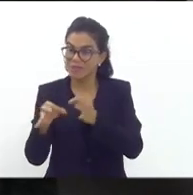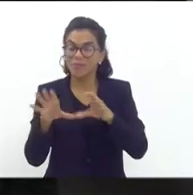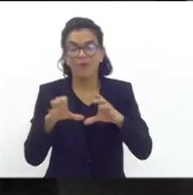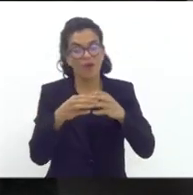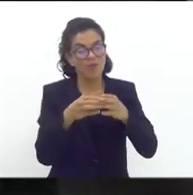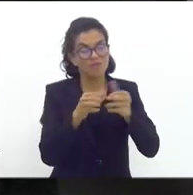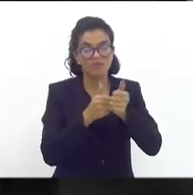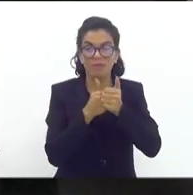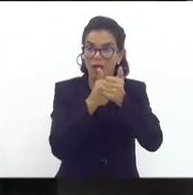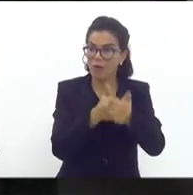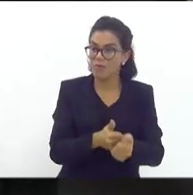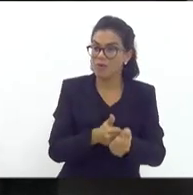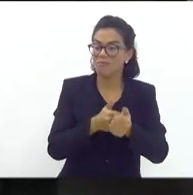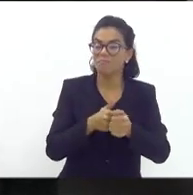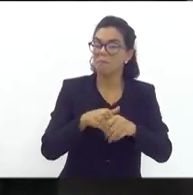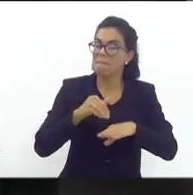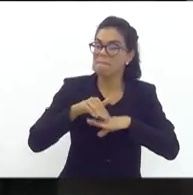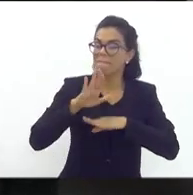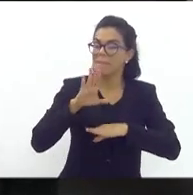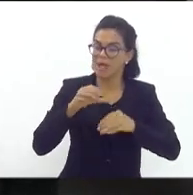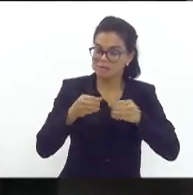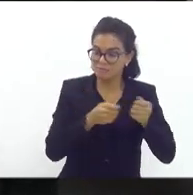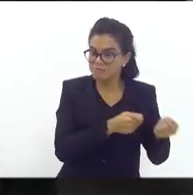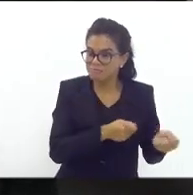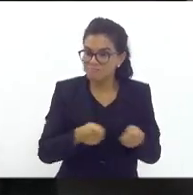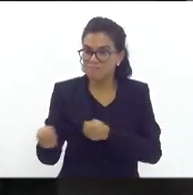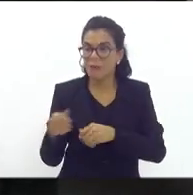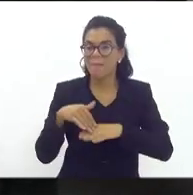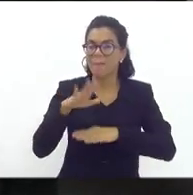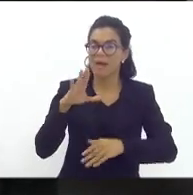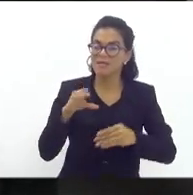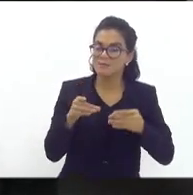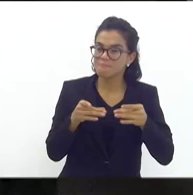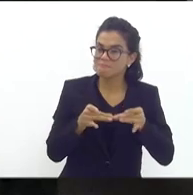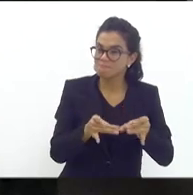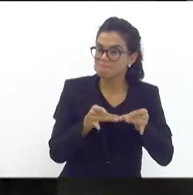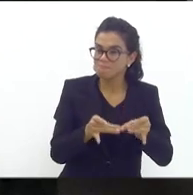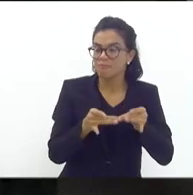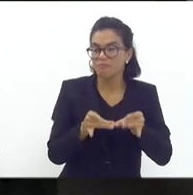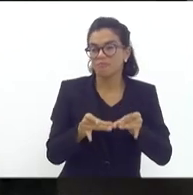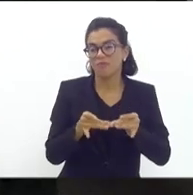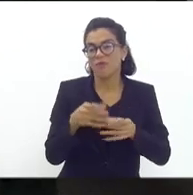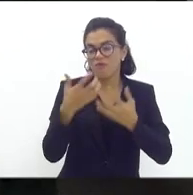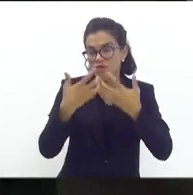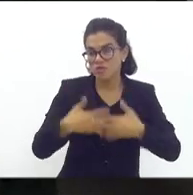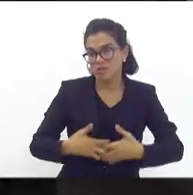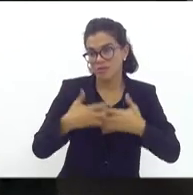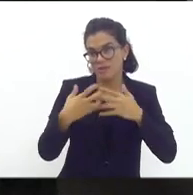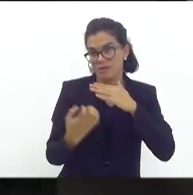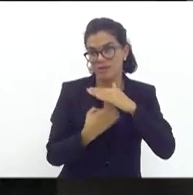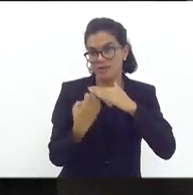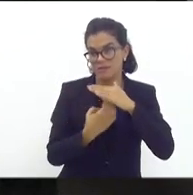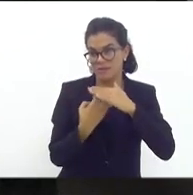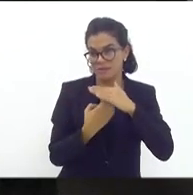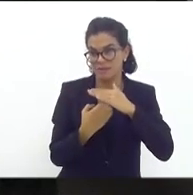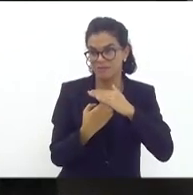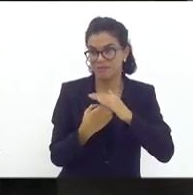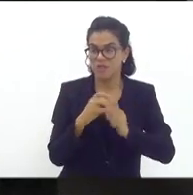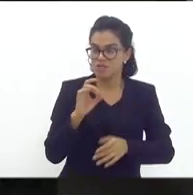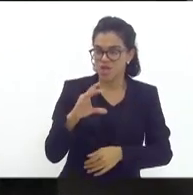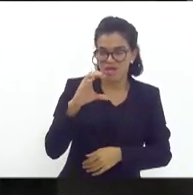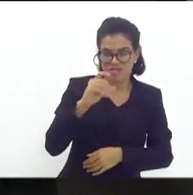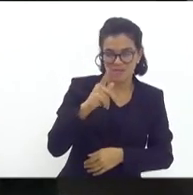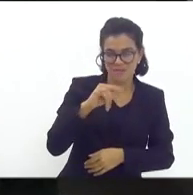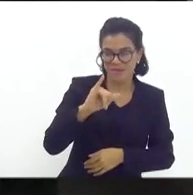de uma forma mais próxima mais rotineira mais presente o funcionamento das agências e que isso não aconteça só com uma CPI seja